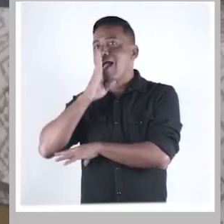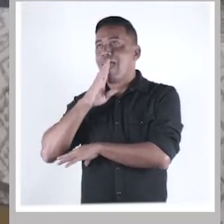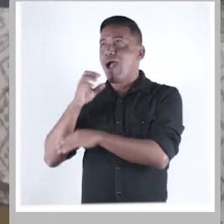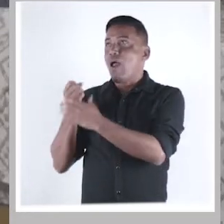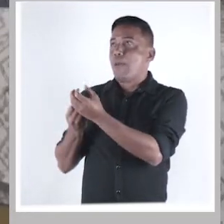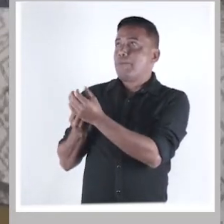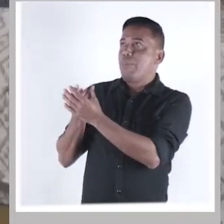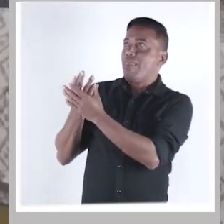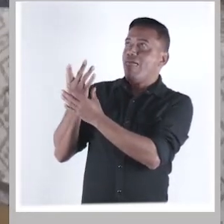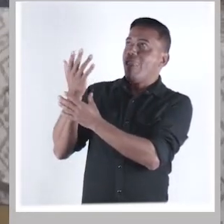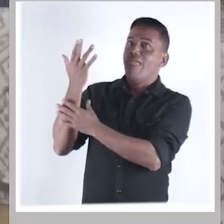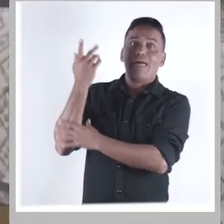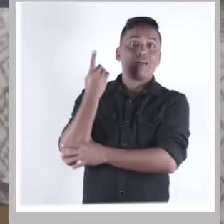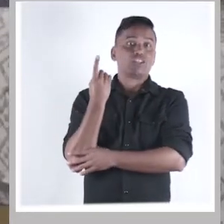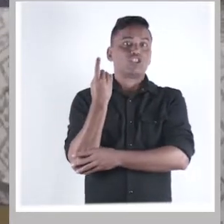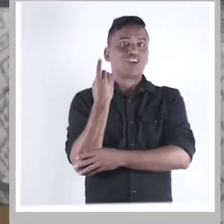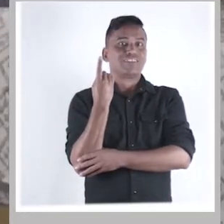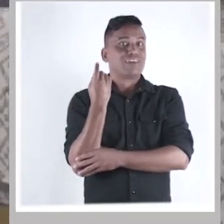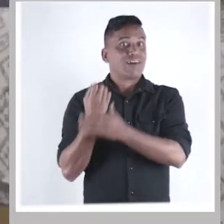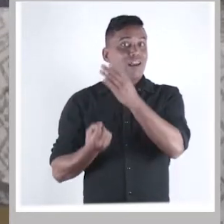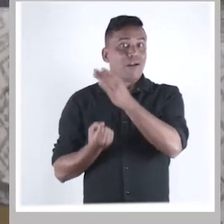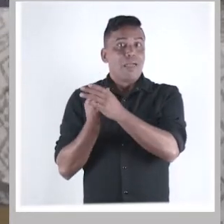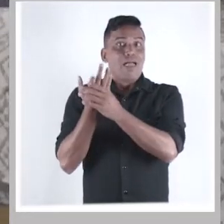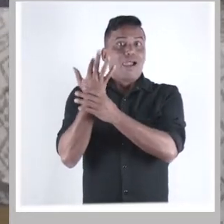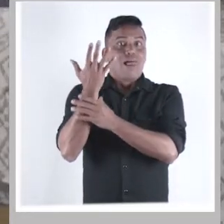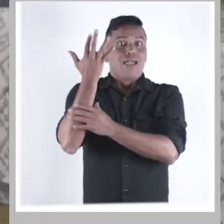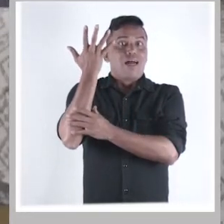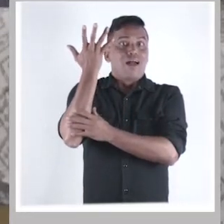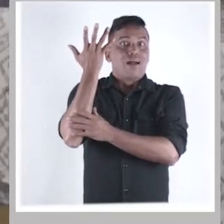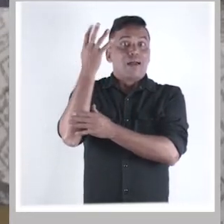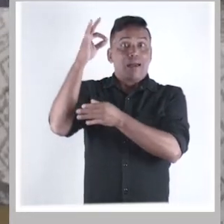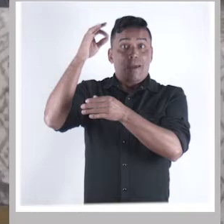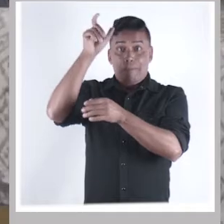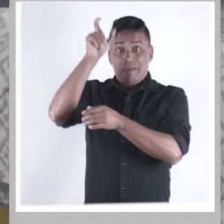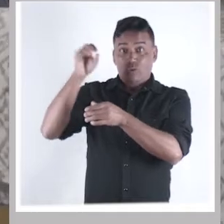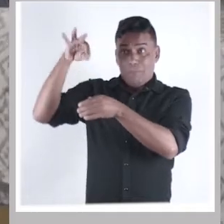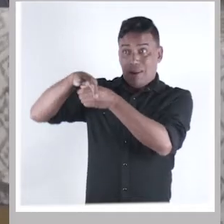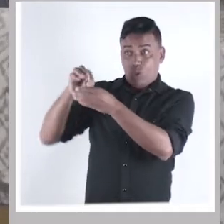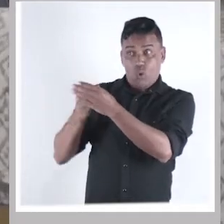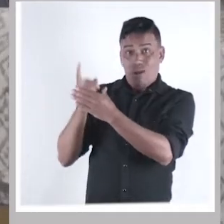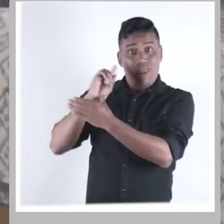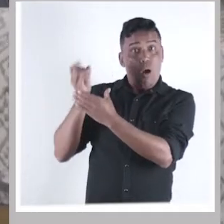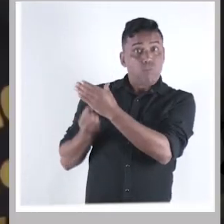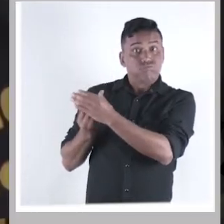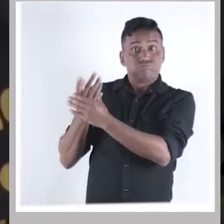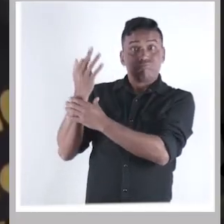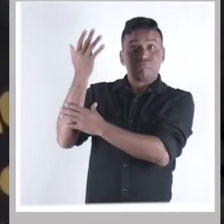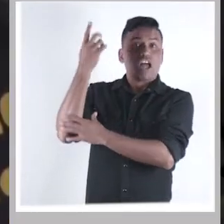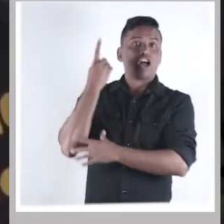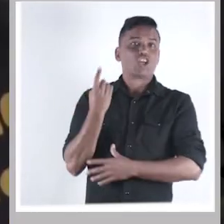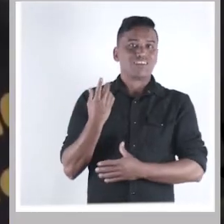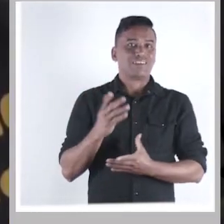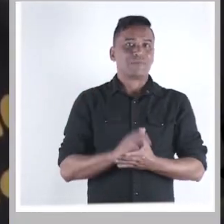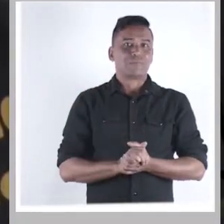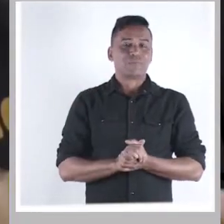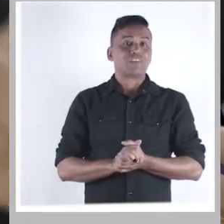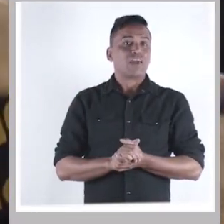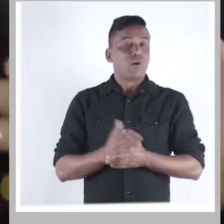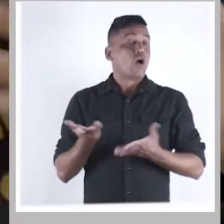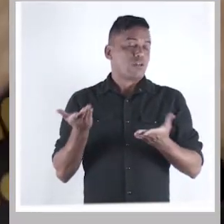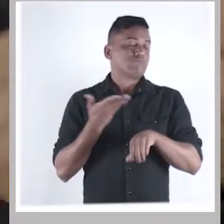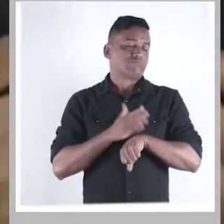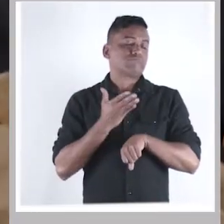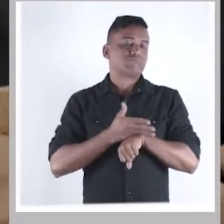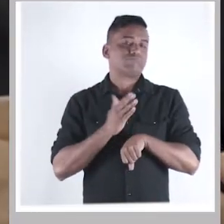nasceu ali sem ser semeado, né? Então, assim, essa coisa banal, eu gosto, mas eu estou